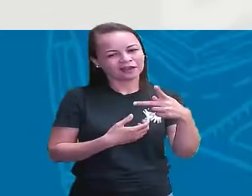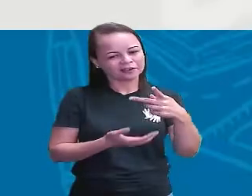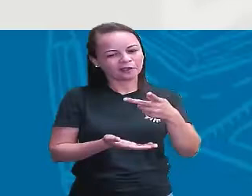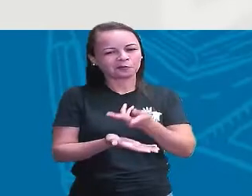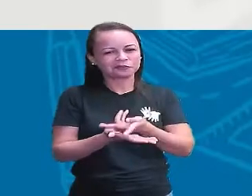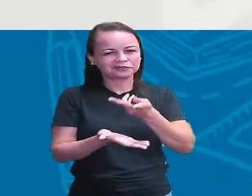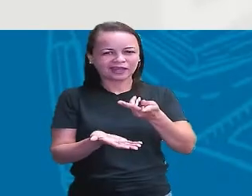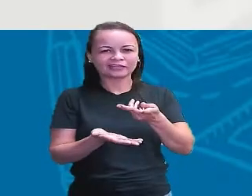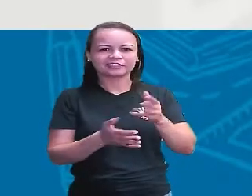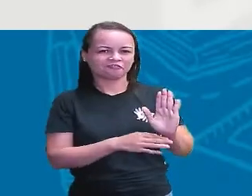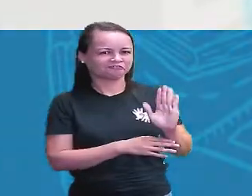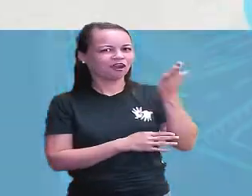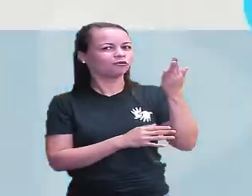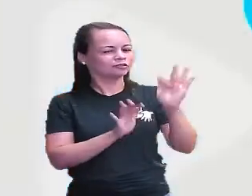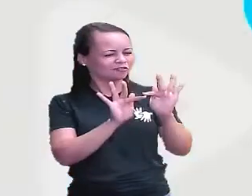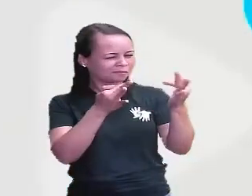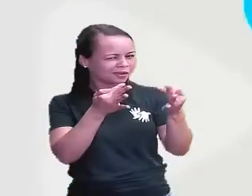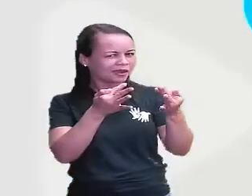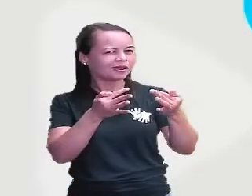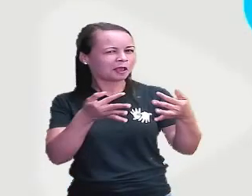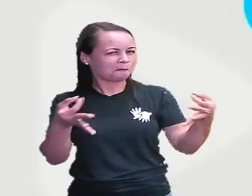não são tão bons.